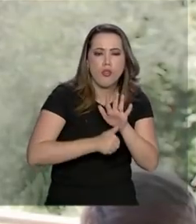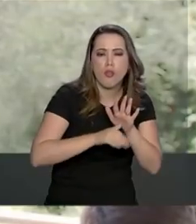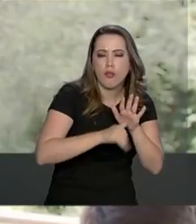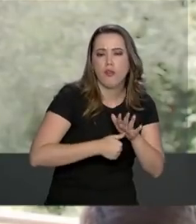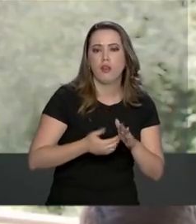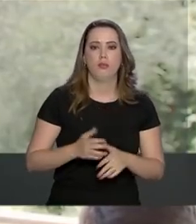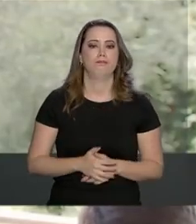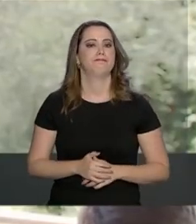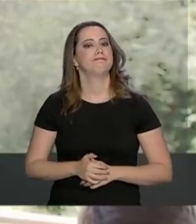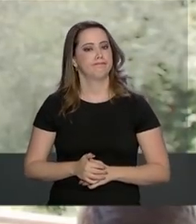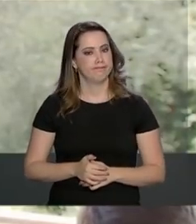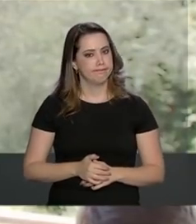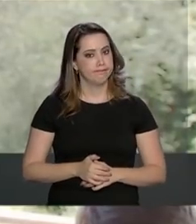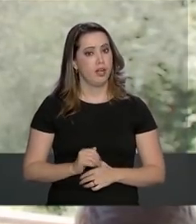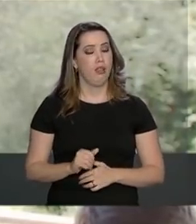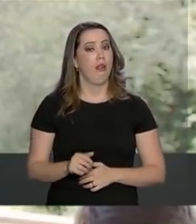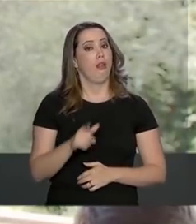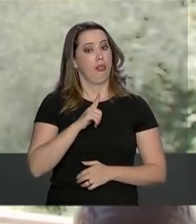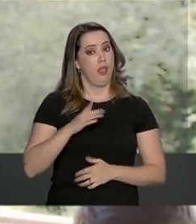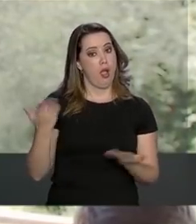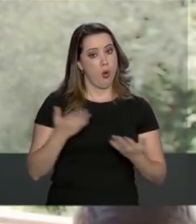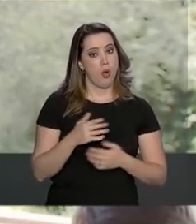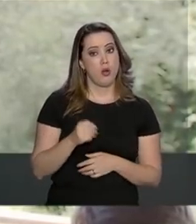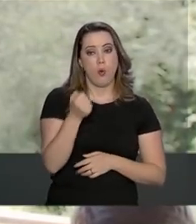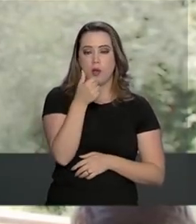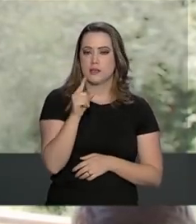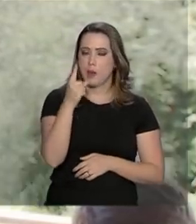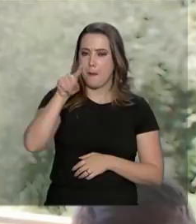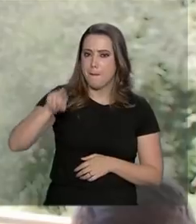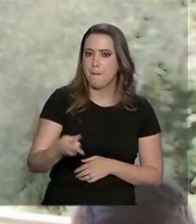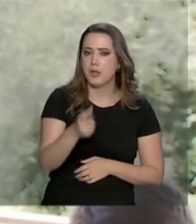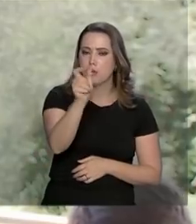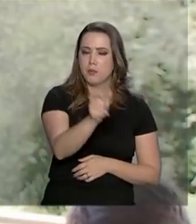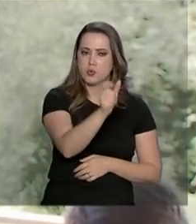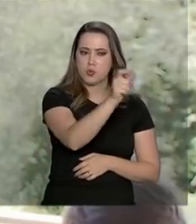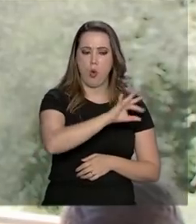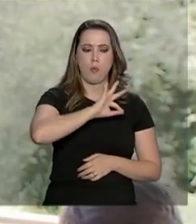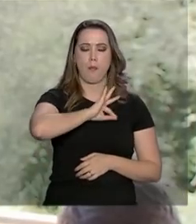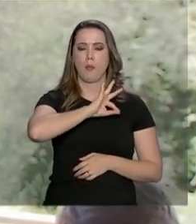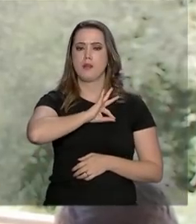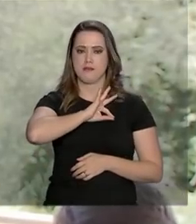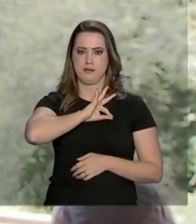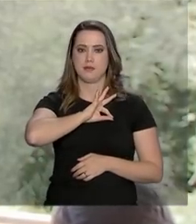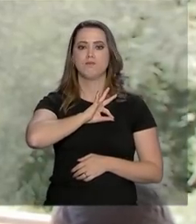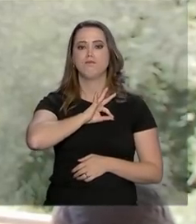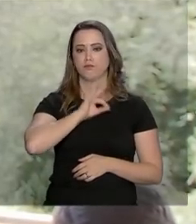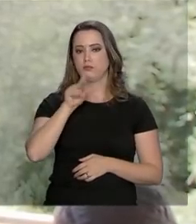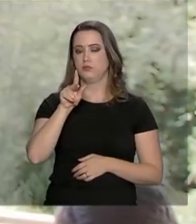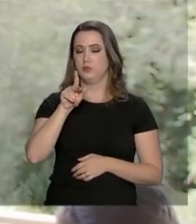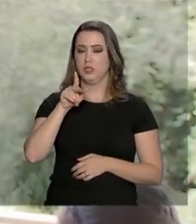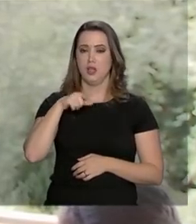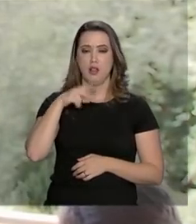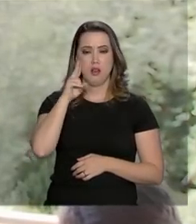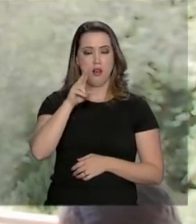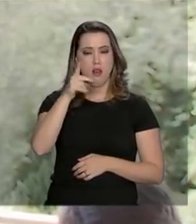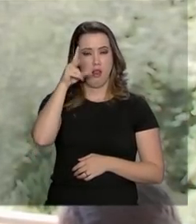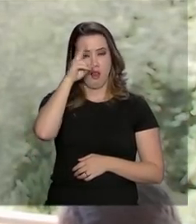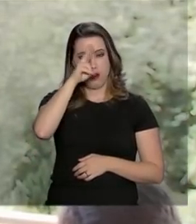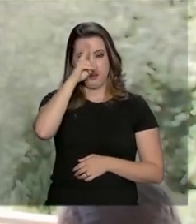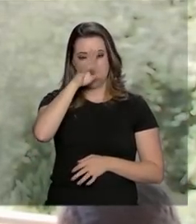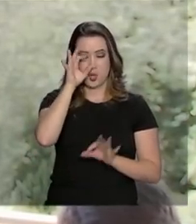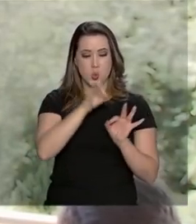Contabilizaremos quase 1.000 policiais em Brumadinho, lembrando a todos que a zona rural ela é